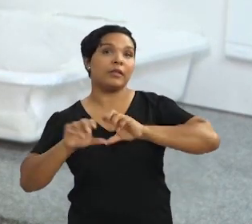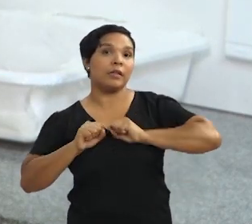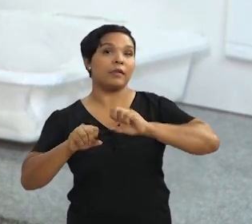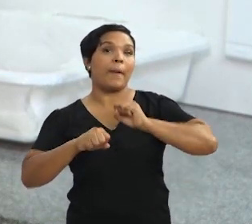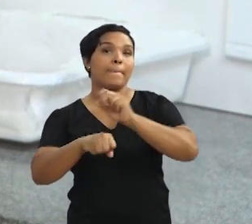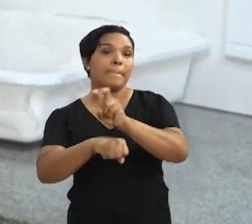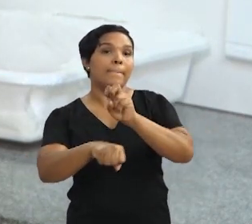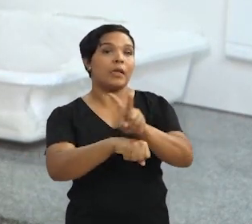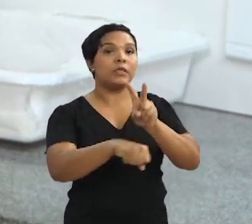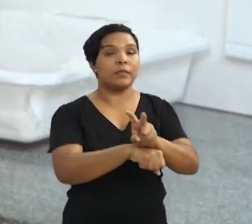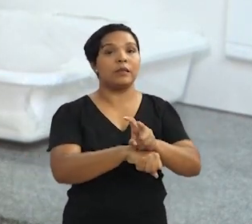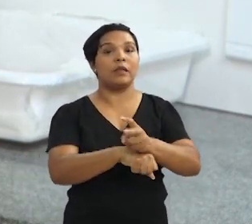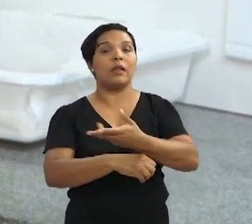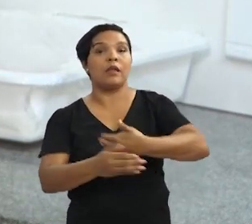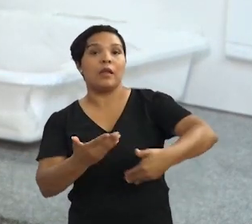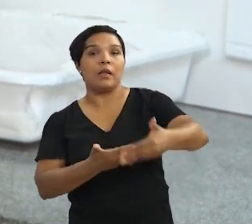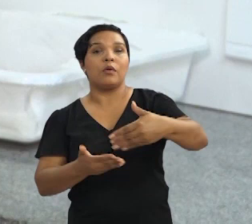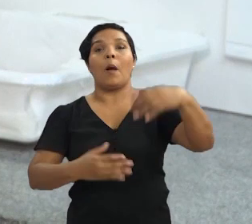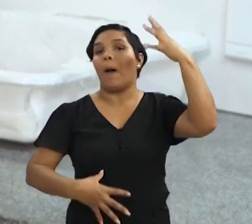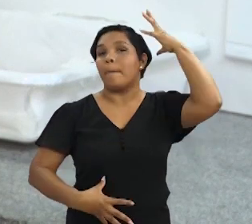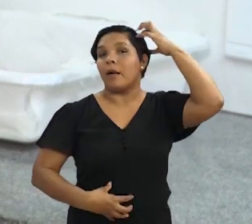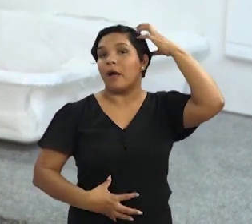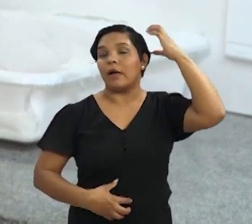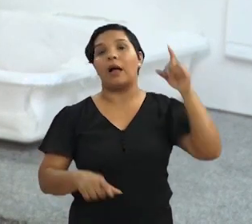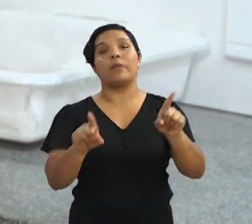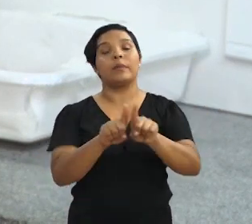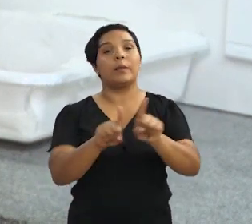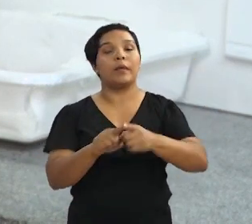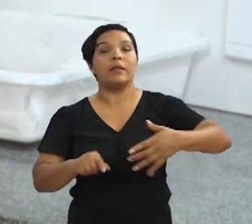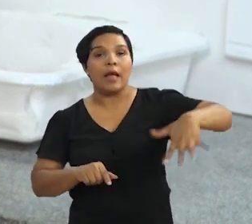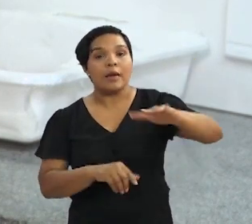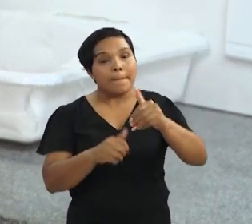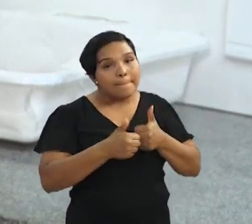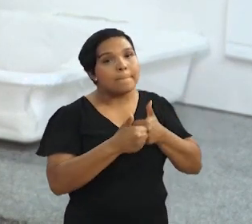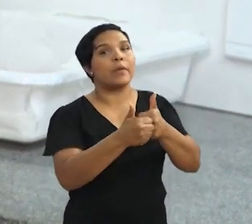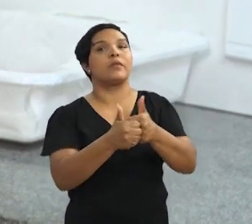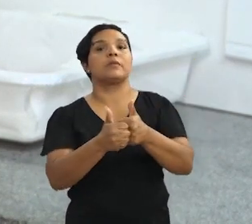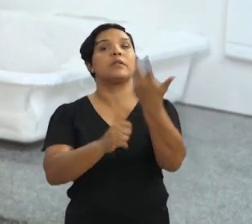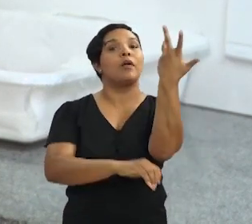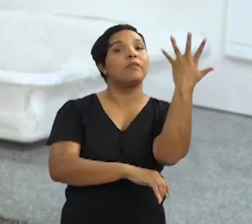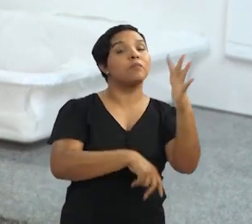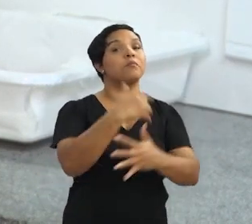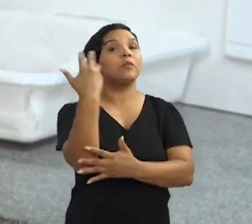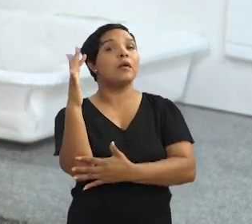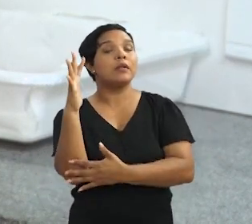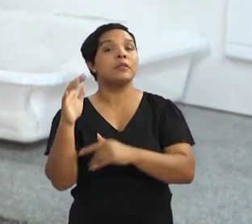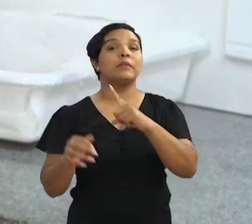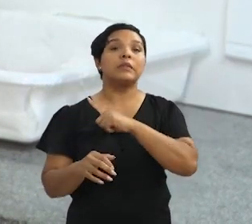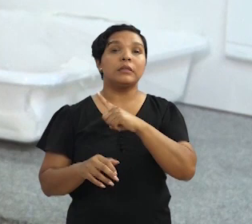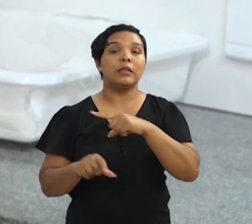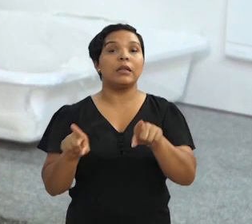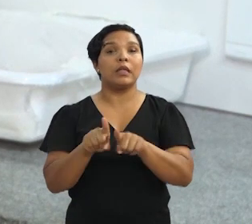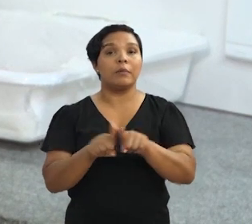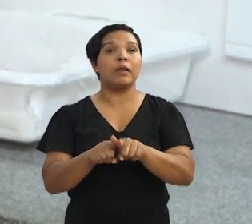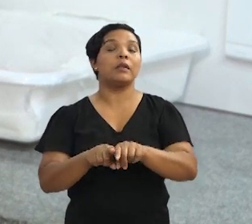que transmitem febre amarela entre os macacos, e nas áreas próximas dessas matas, para ver se